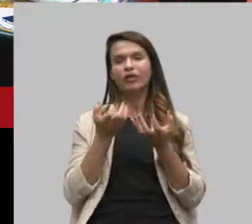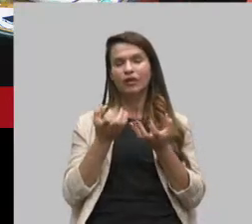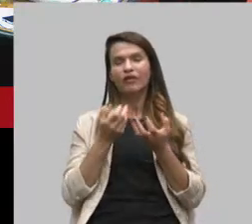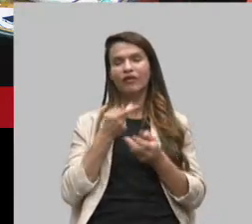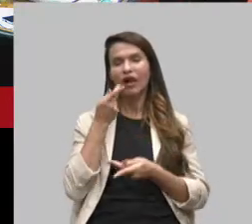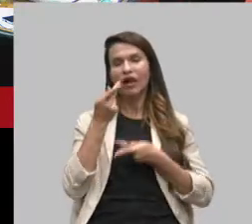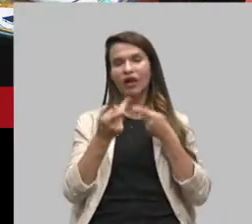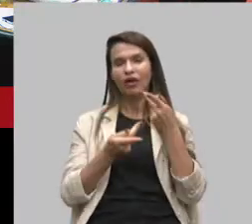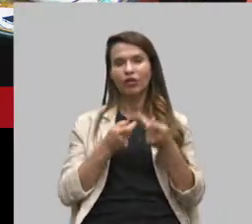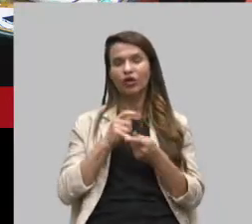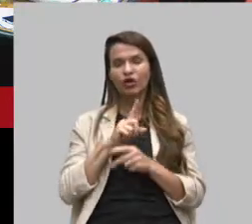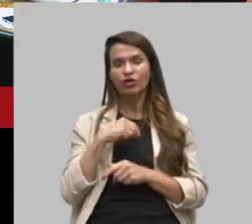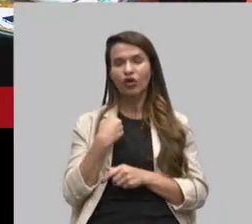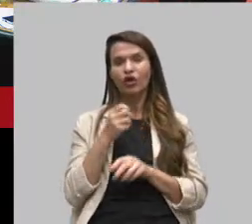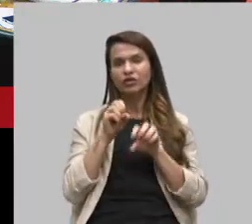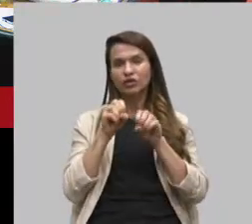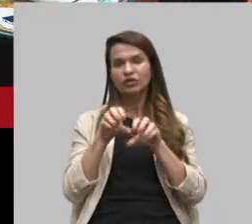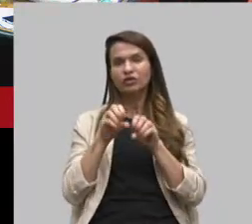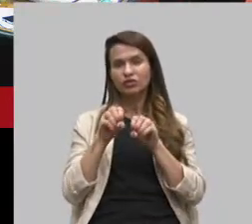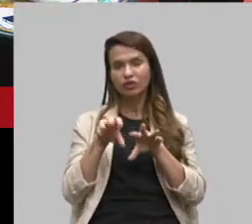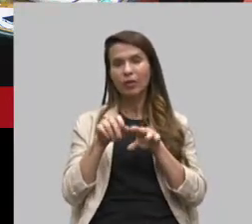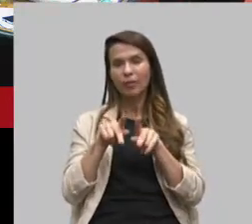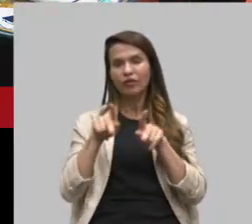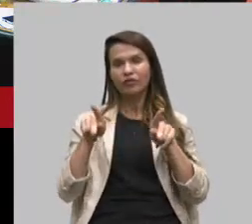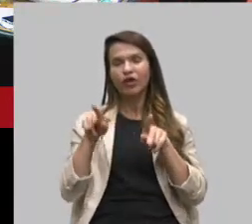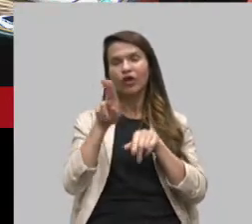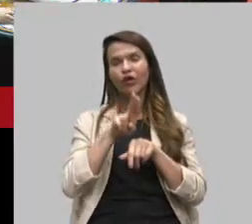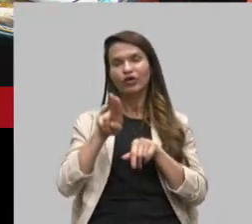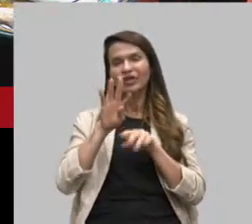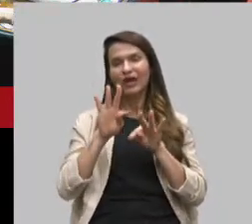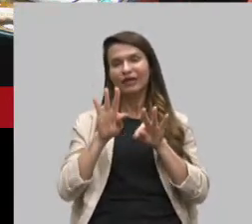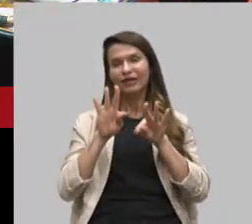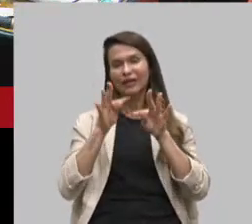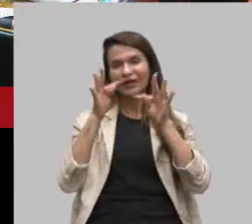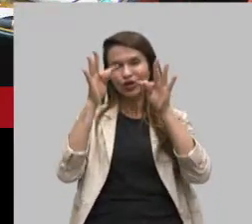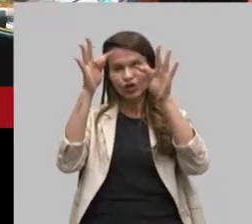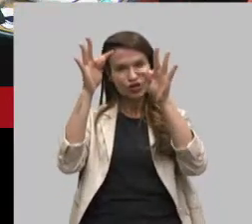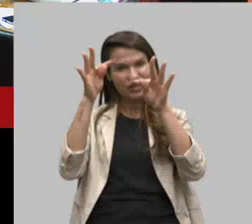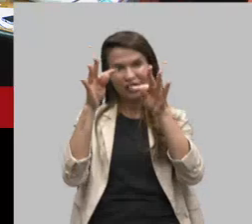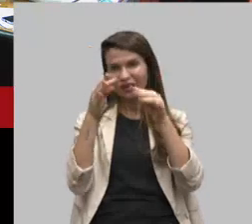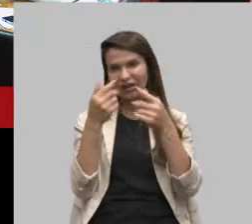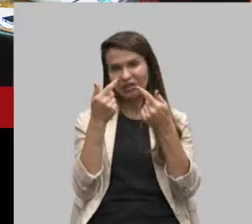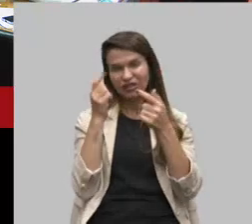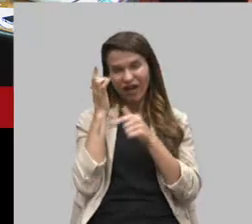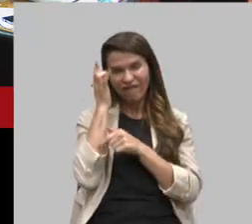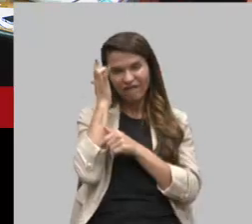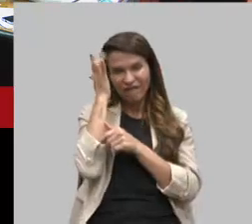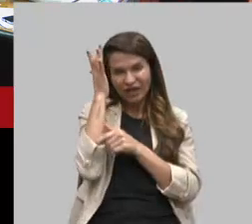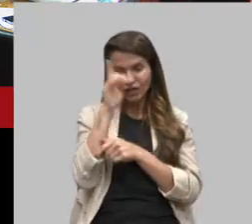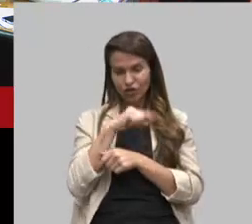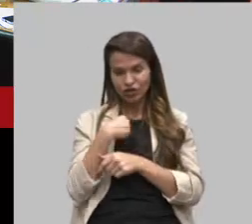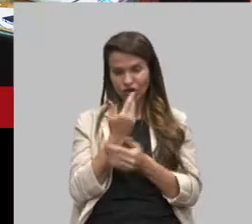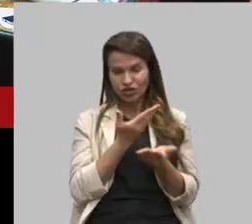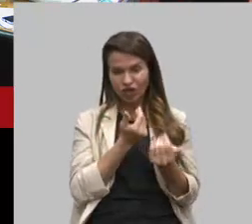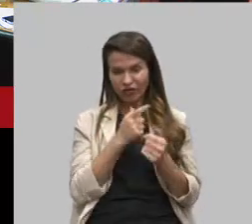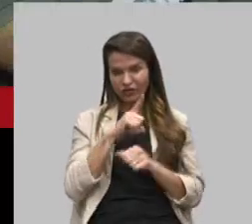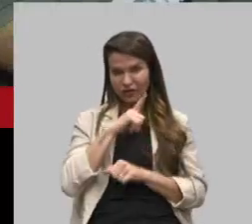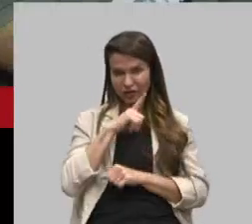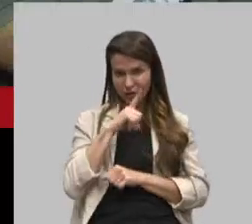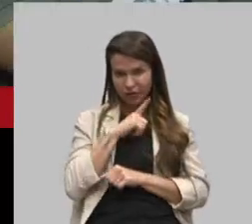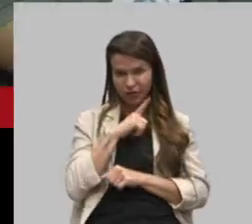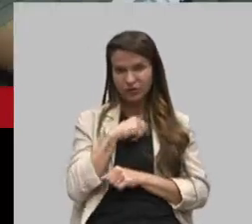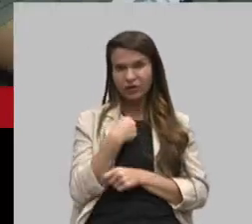ensinamos nossos professores a mexer com a tecnologia que eles não tenm a facilidade que nós jovens temos eh